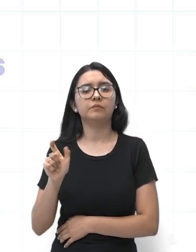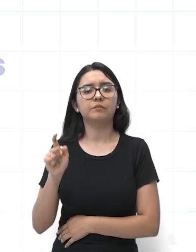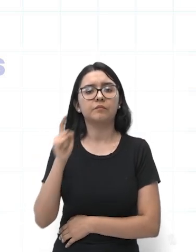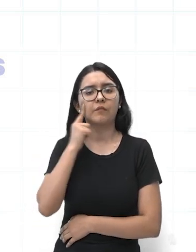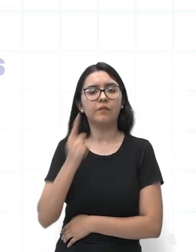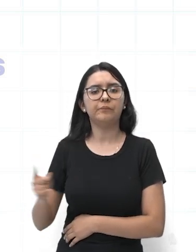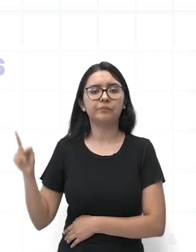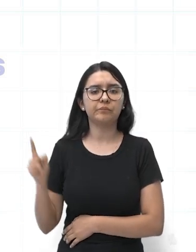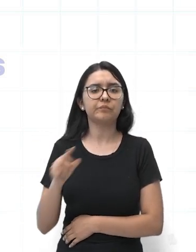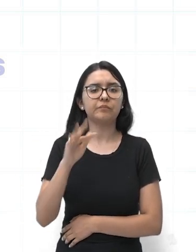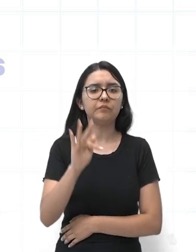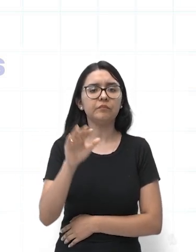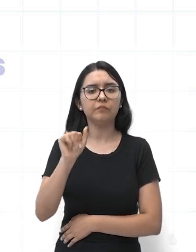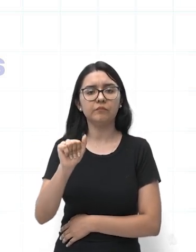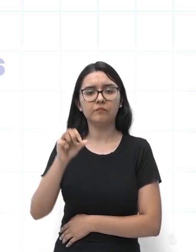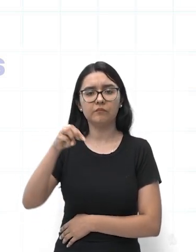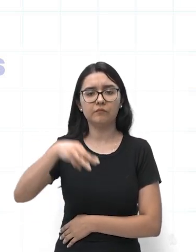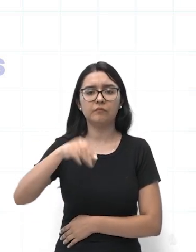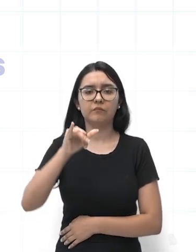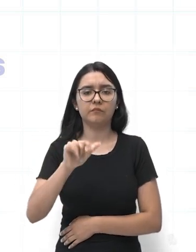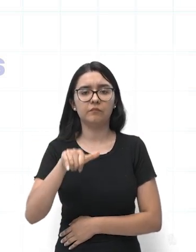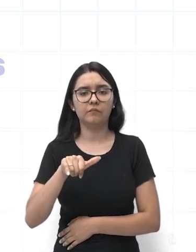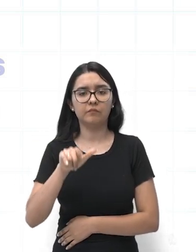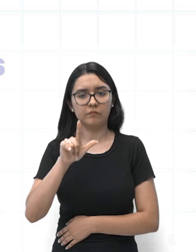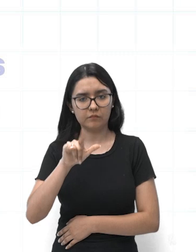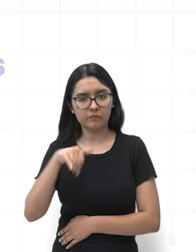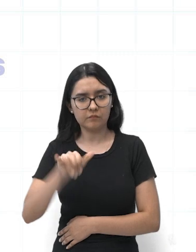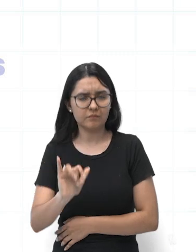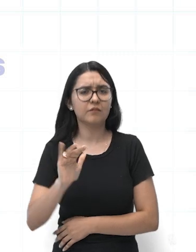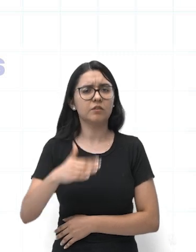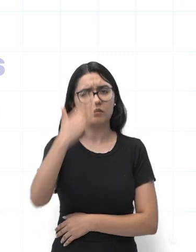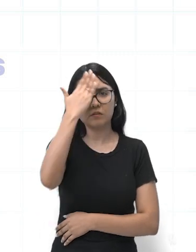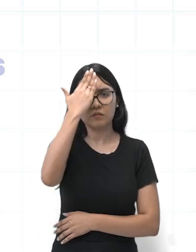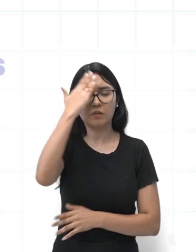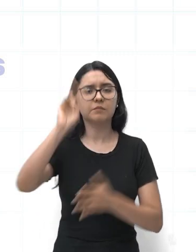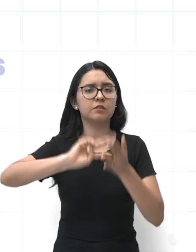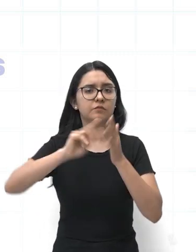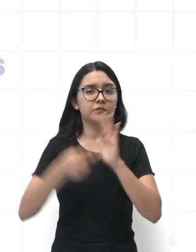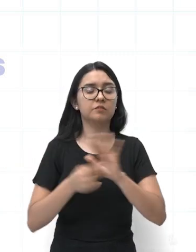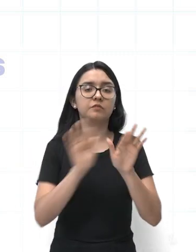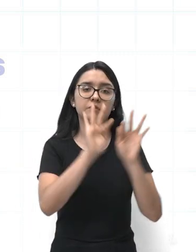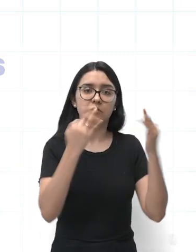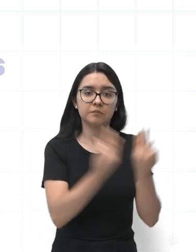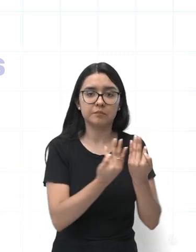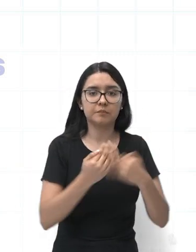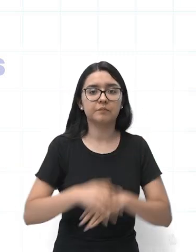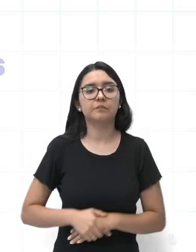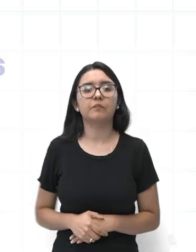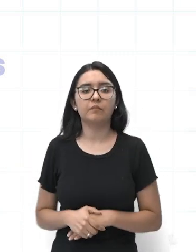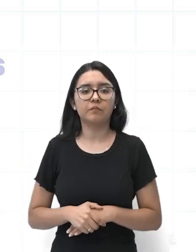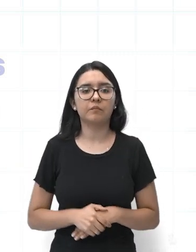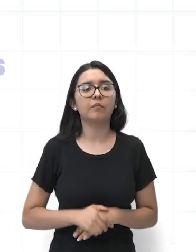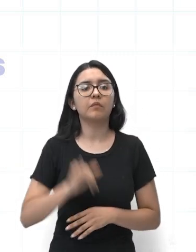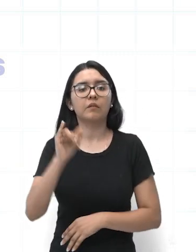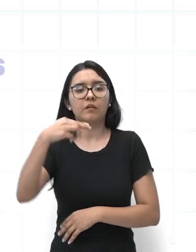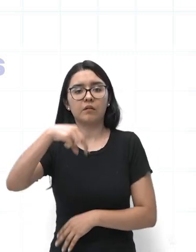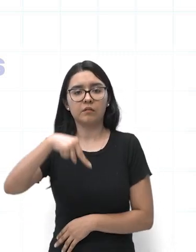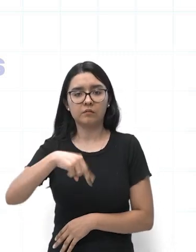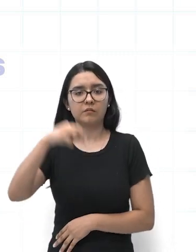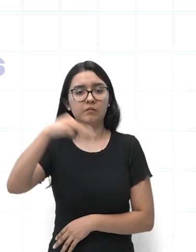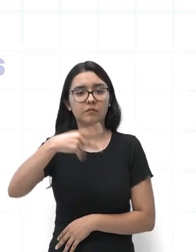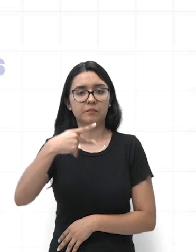no título, né? Você já consegue adivinhar o significado. Você sabe que quer dizer família. Important é